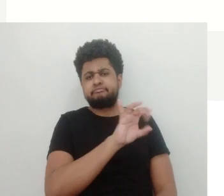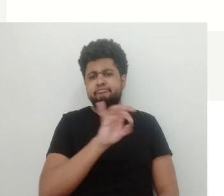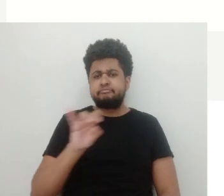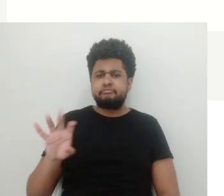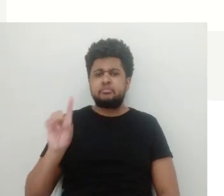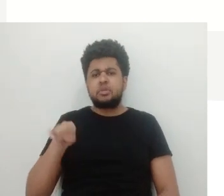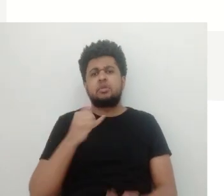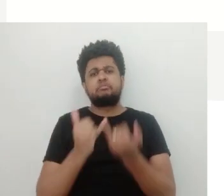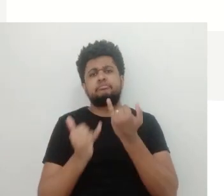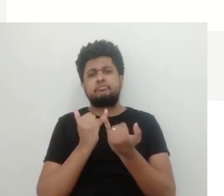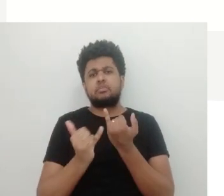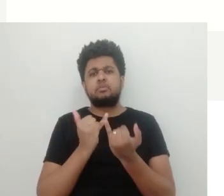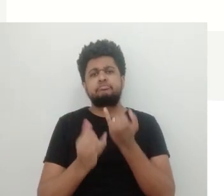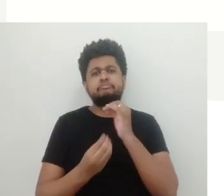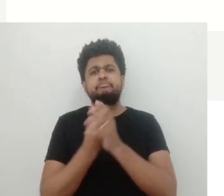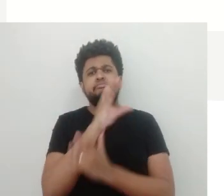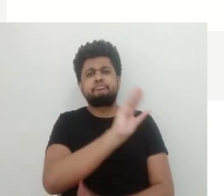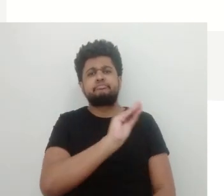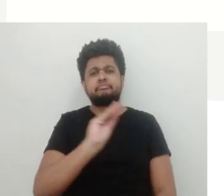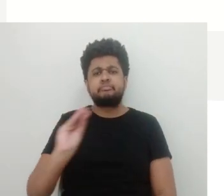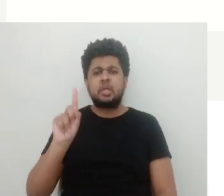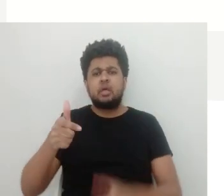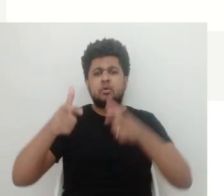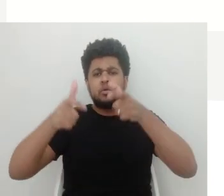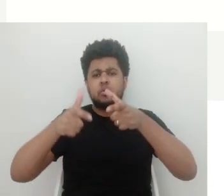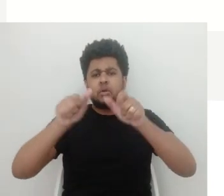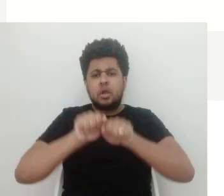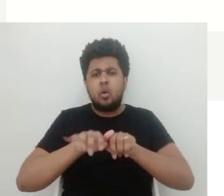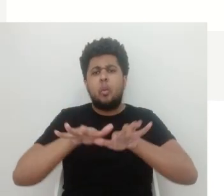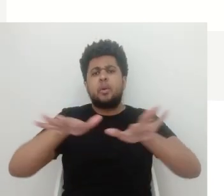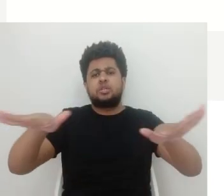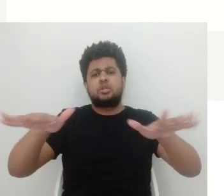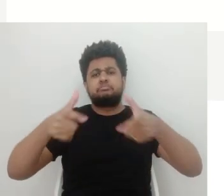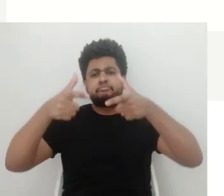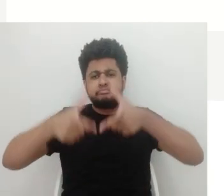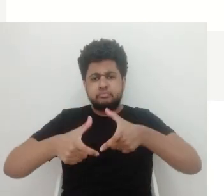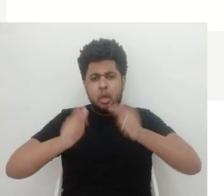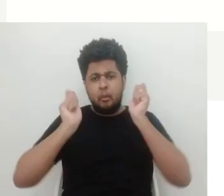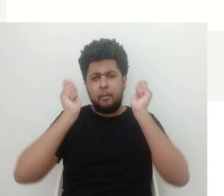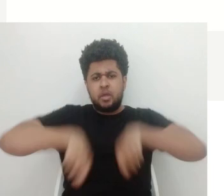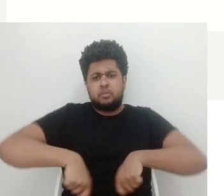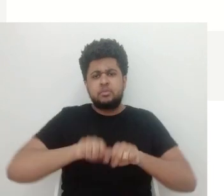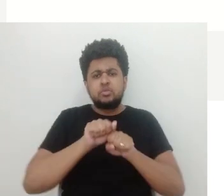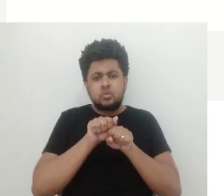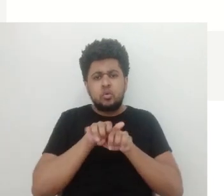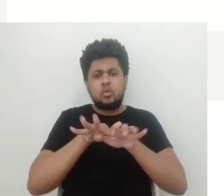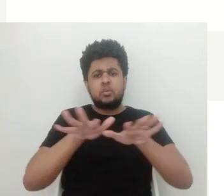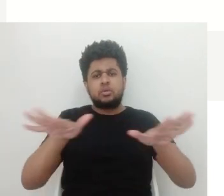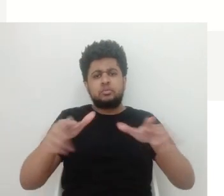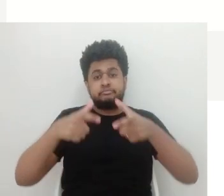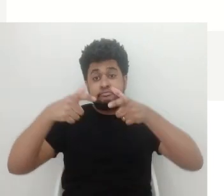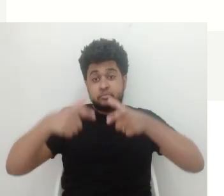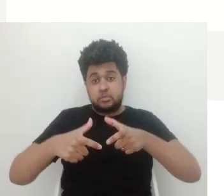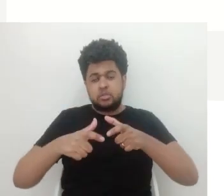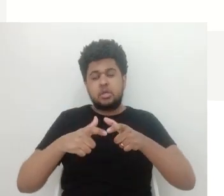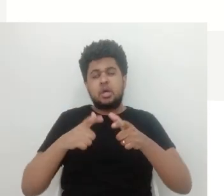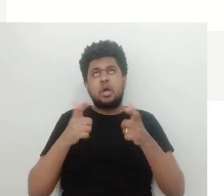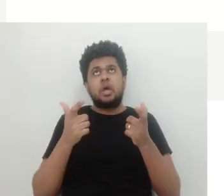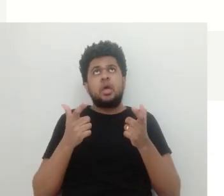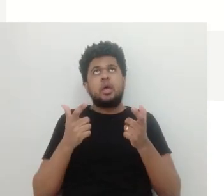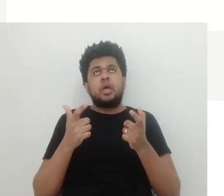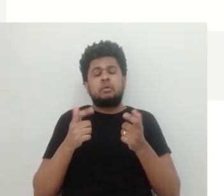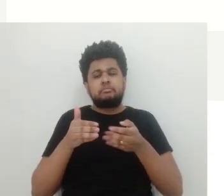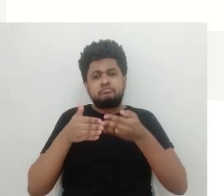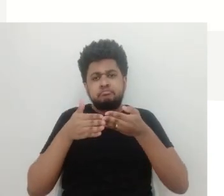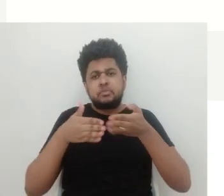aberto, no caso, para várias disciplinas, já que é uma sintopia disciplinar, são sintopias disciplinares, uma reunião de disciplinas